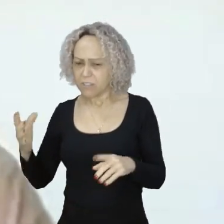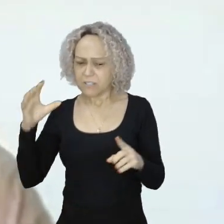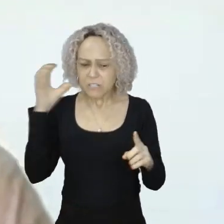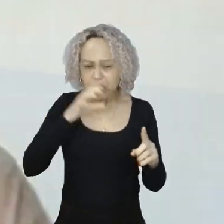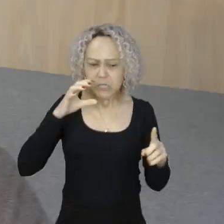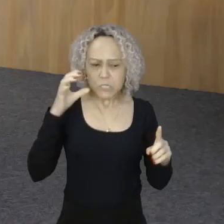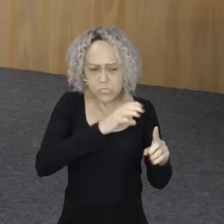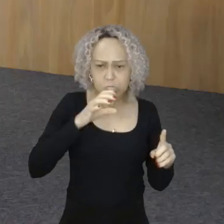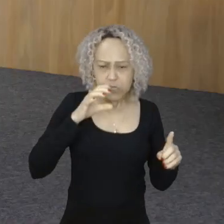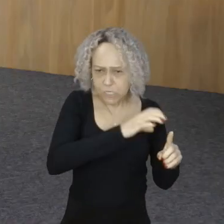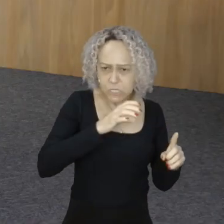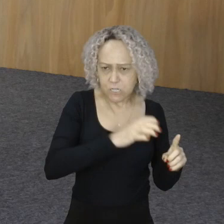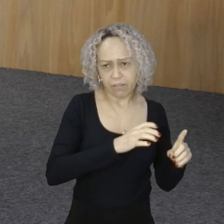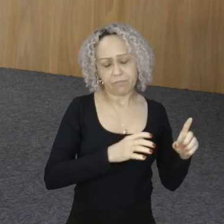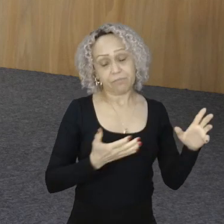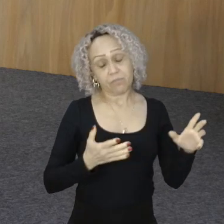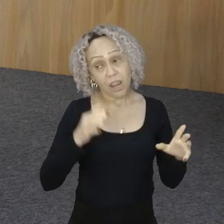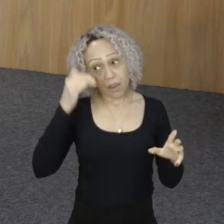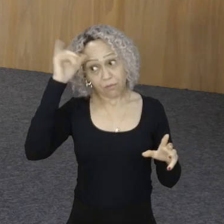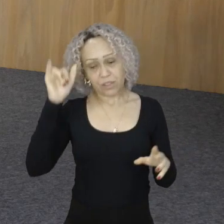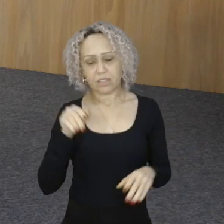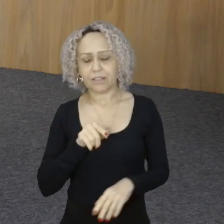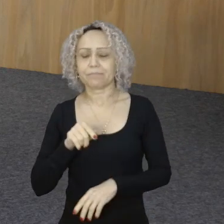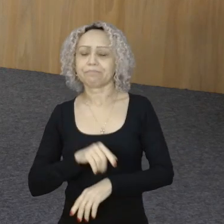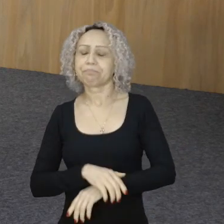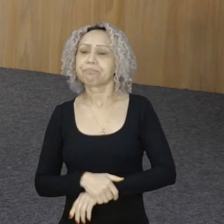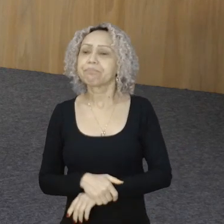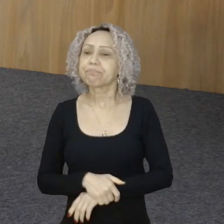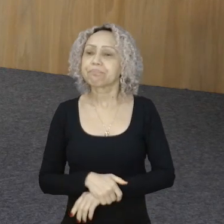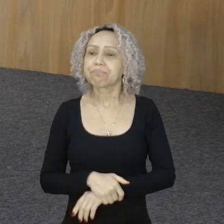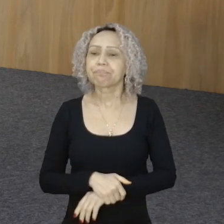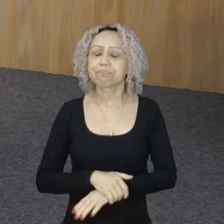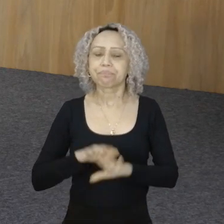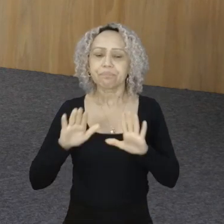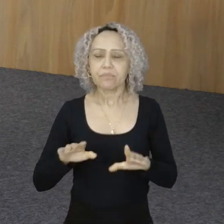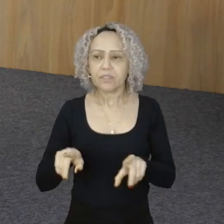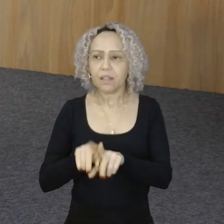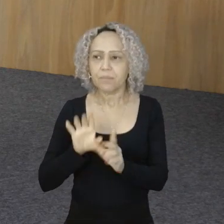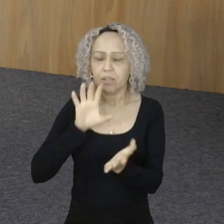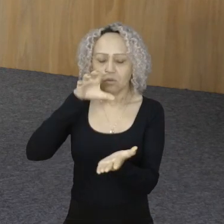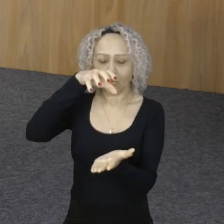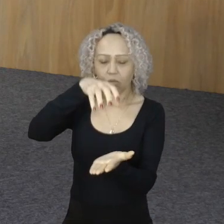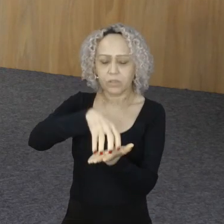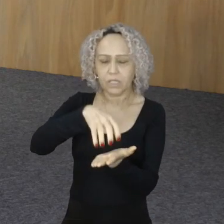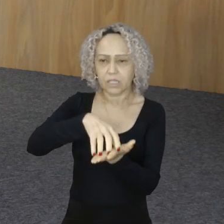Nacional. Com certeza, Raimundo. E a Central dos Movimentos Populares acabou de